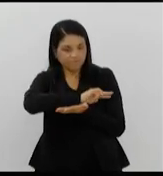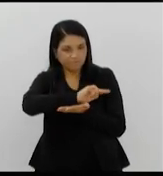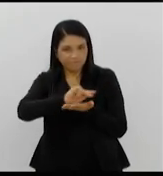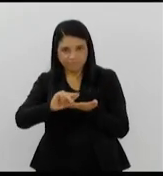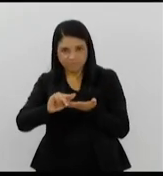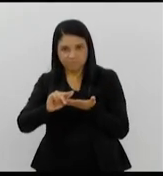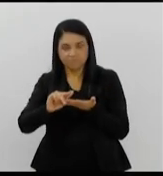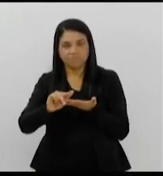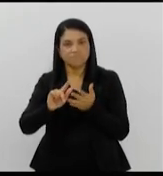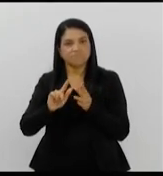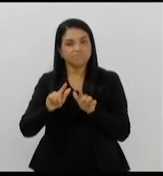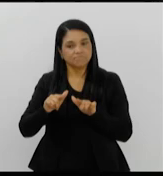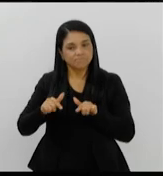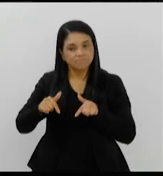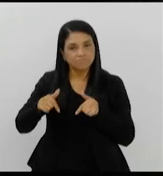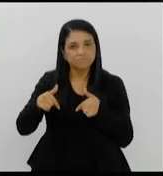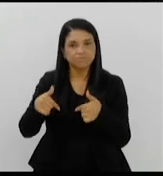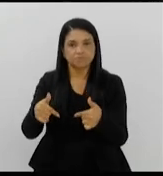funções